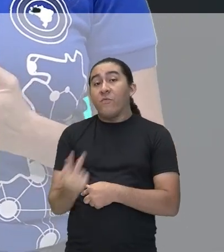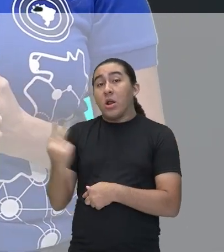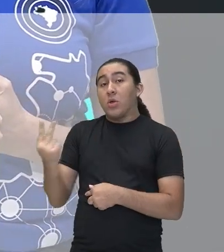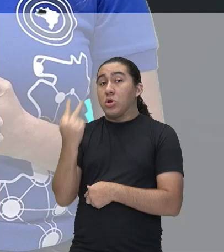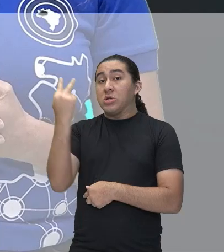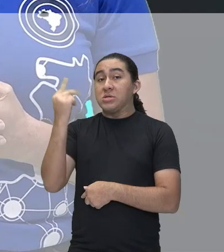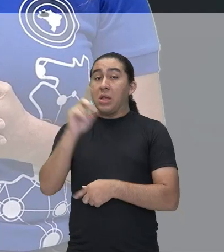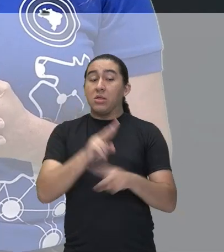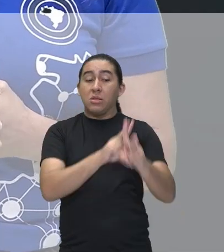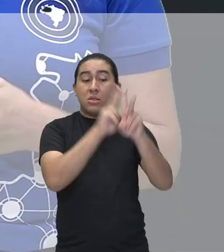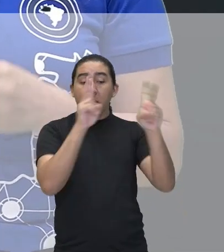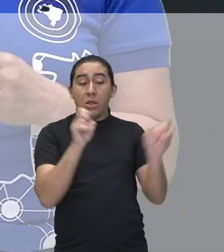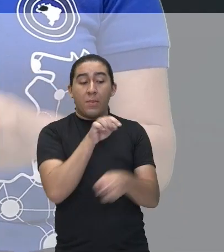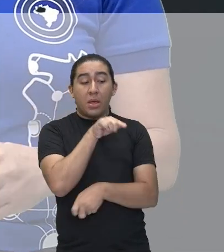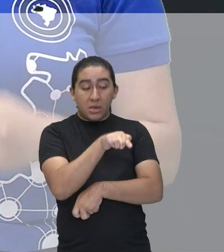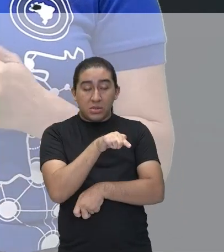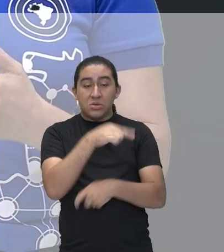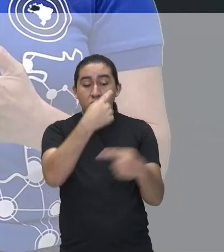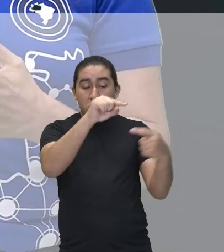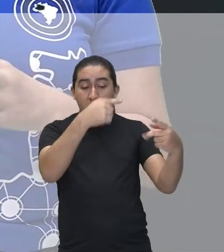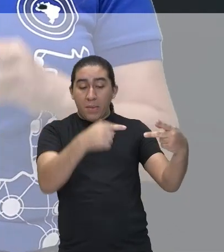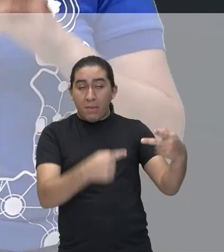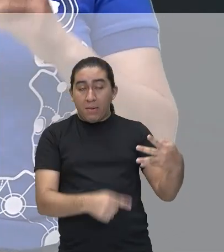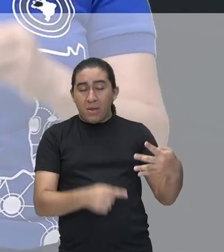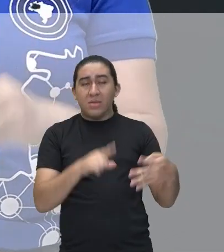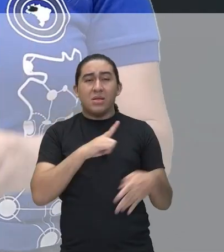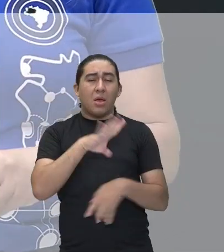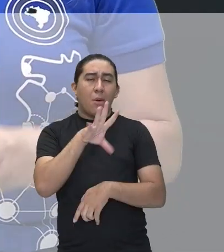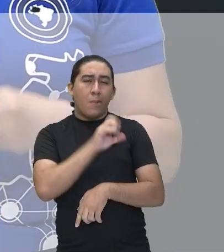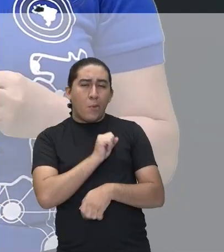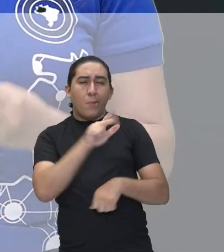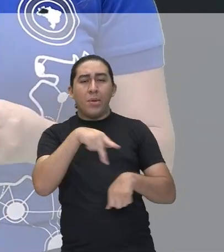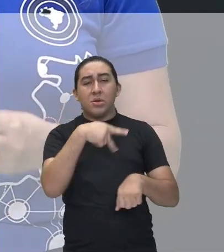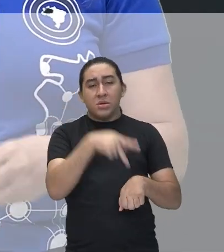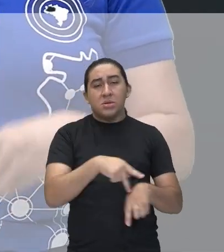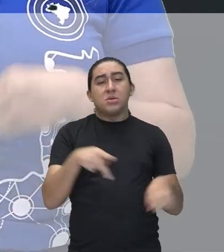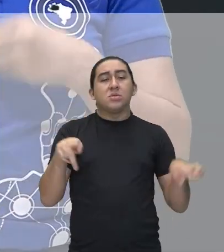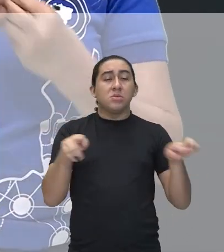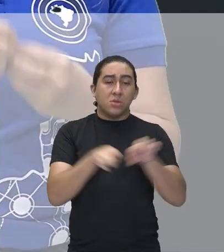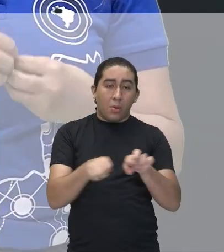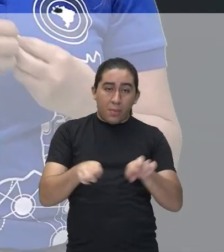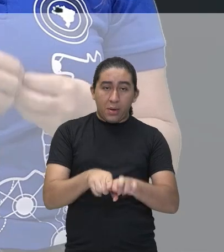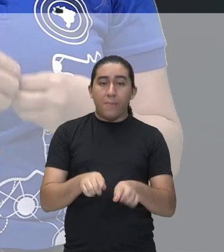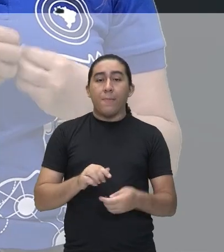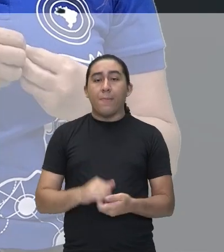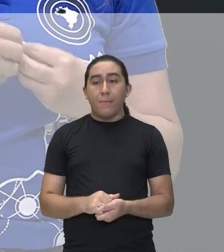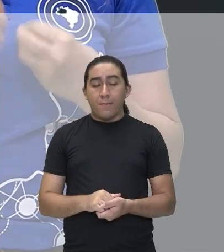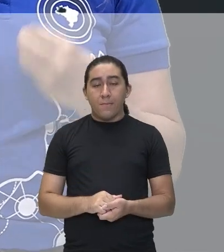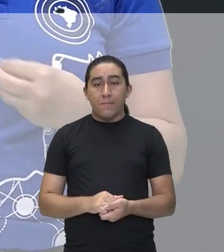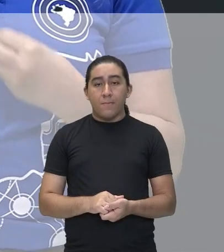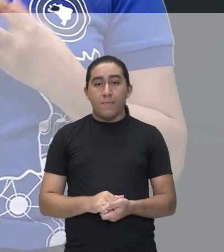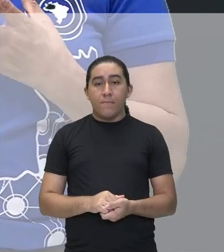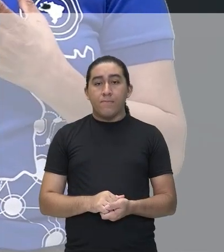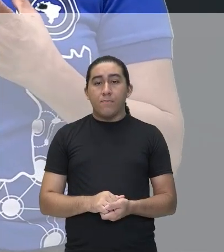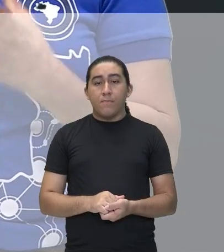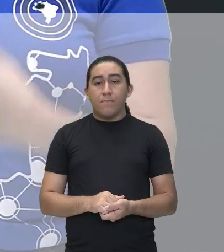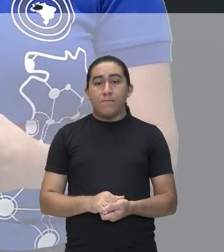essas temáticas, né? A pátria, vão valorizar